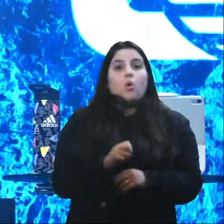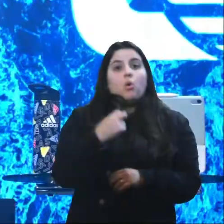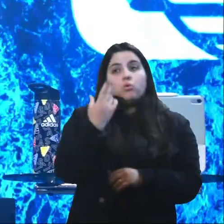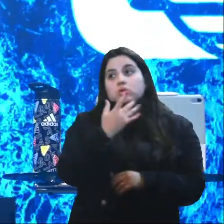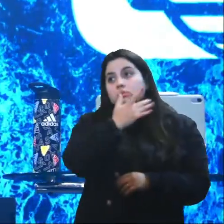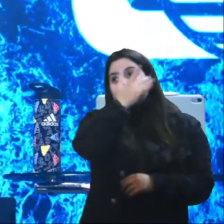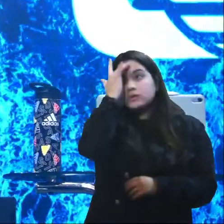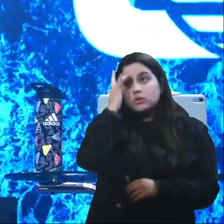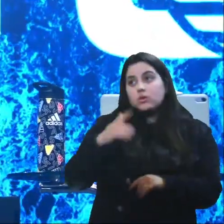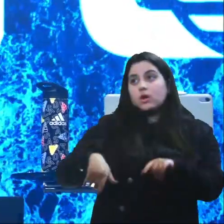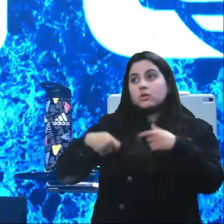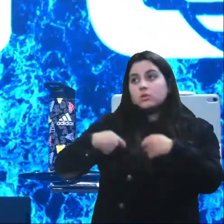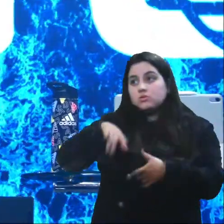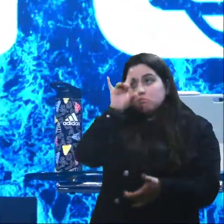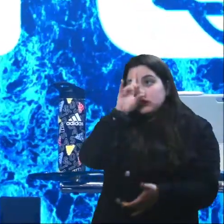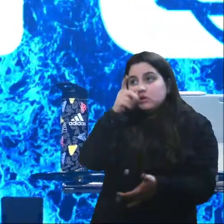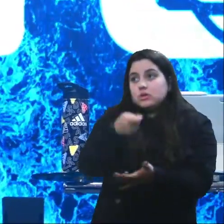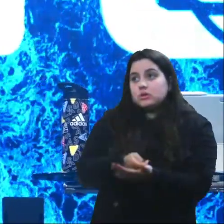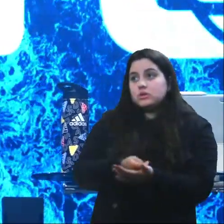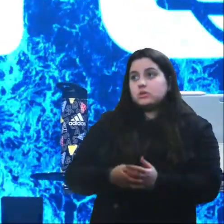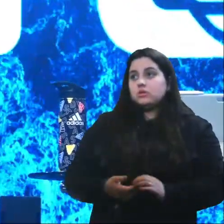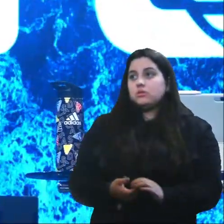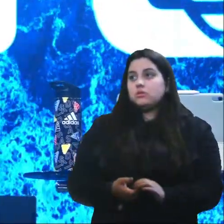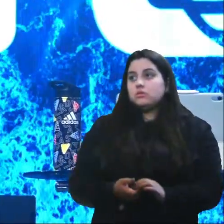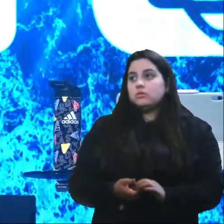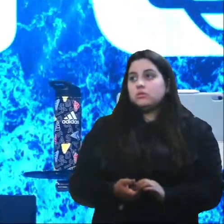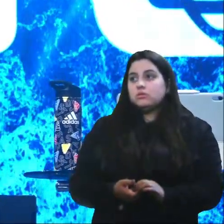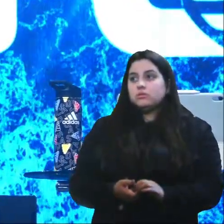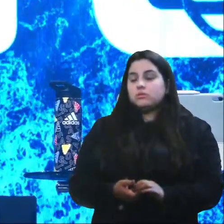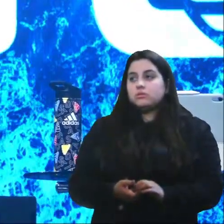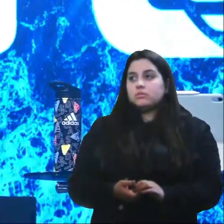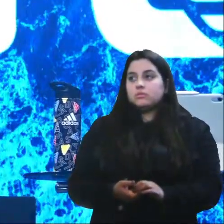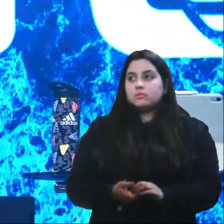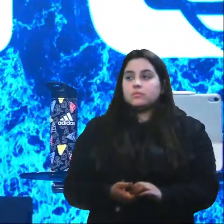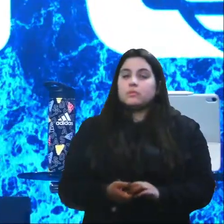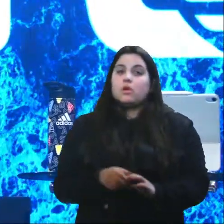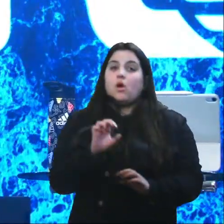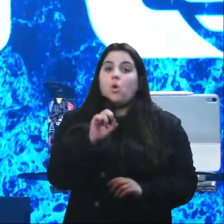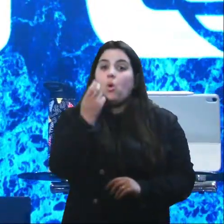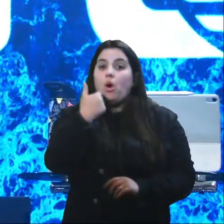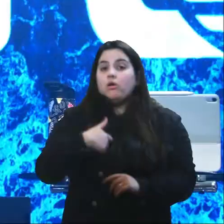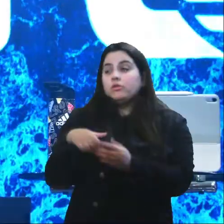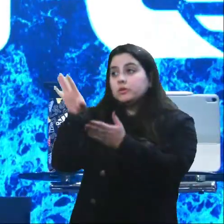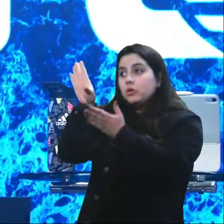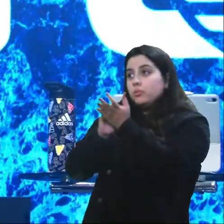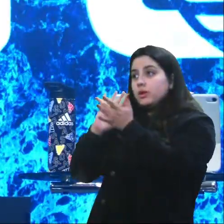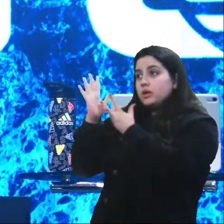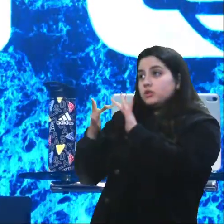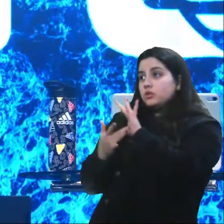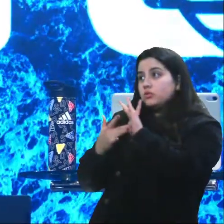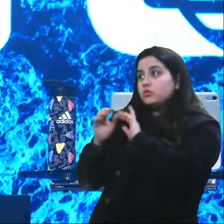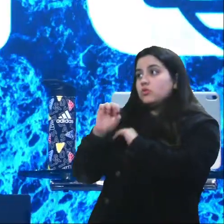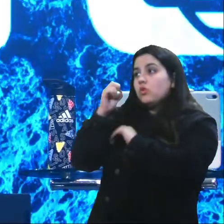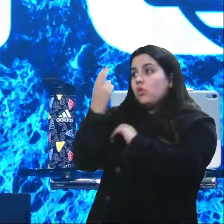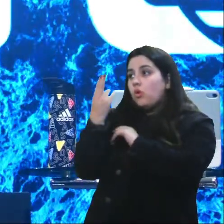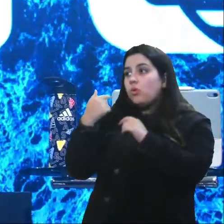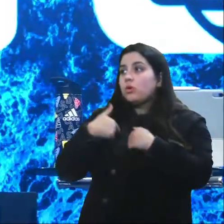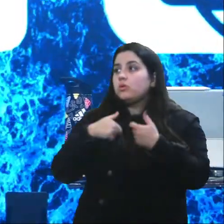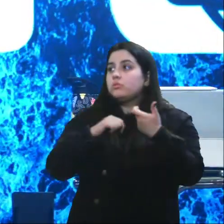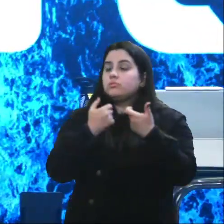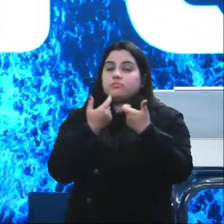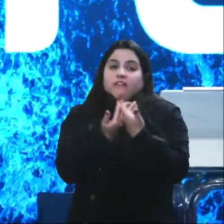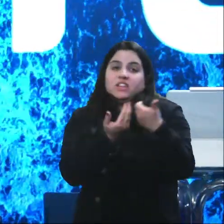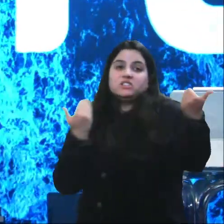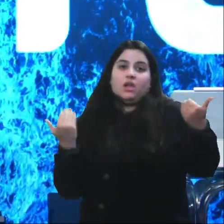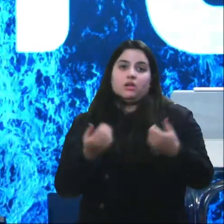uma decisão sobre você. Ou eu vou imitar esse cara, ou eu vou me afastar desse cara. Não dá para ser meio